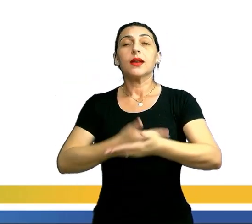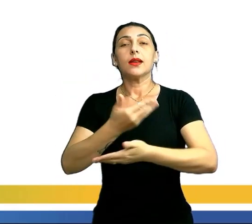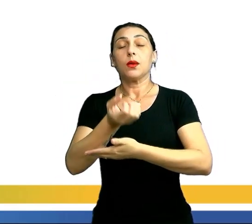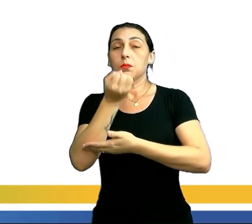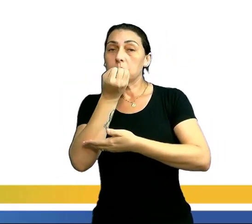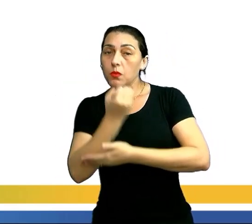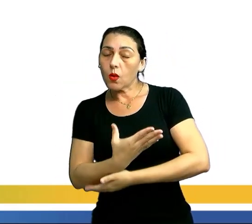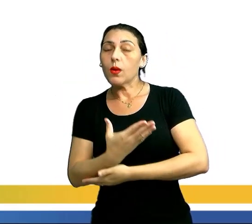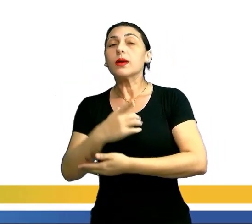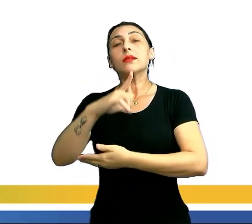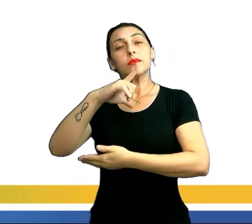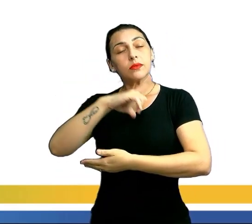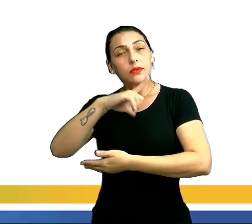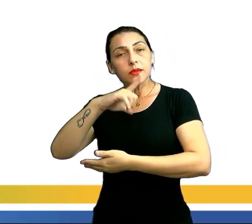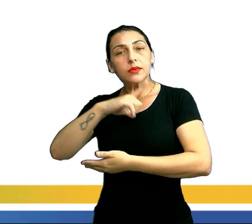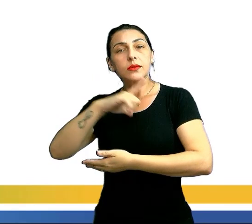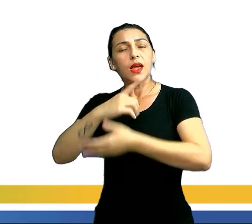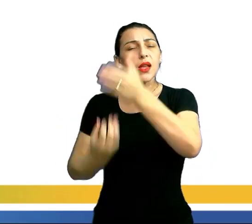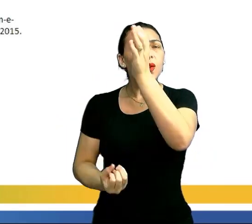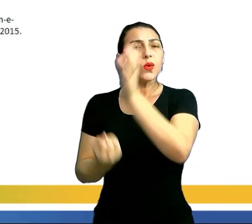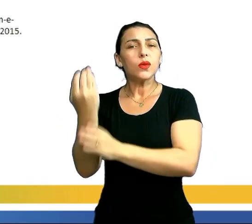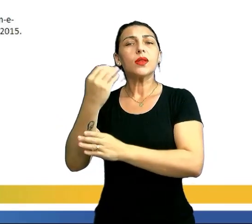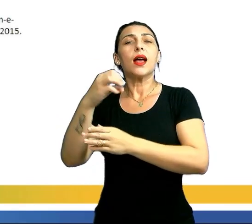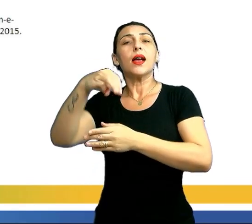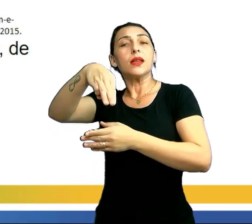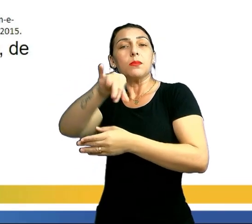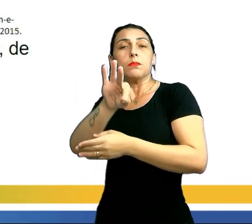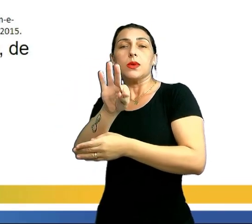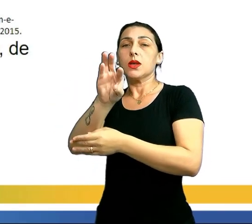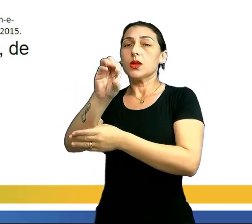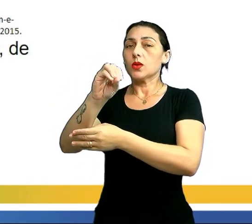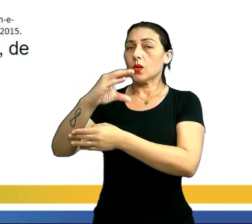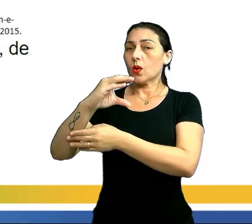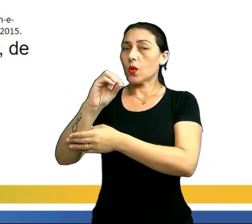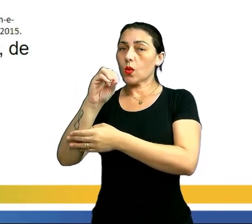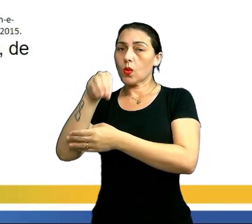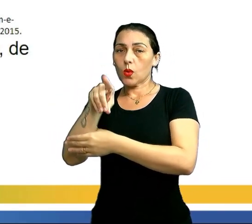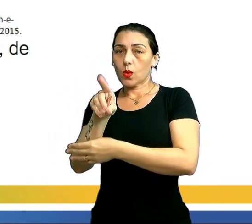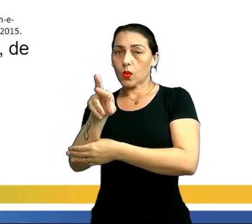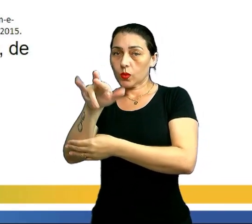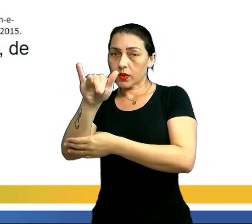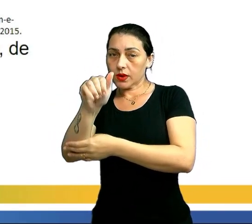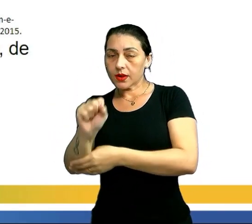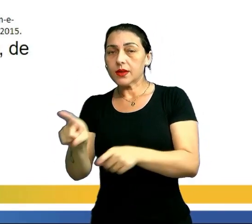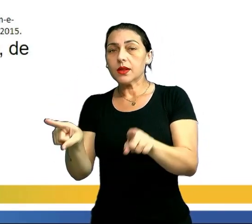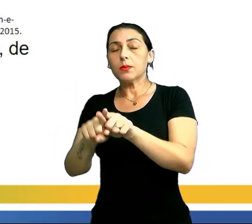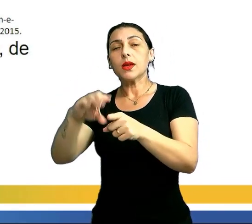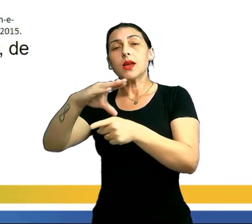vantajosa, supostamente, originou as mitocôndrias e cloroplastos.